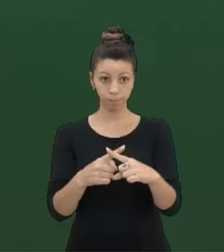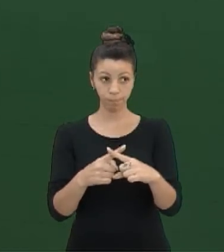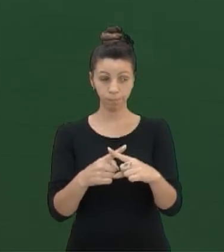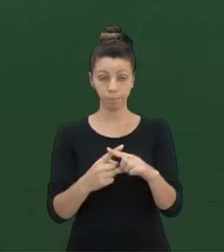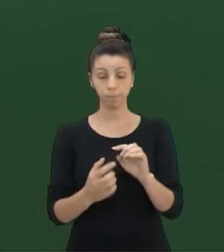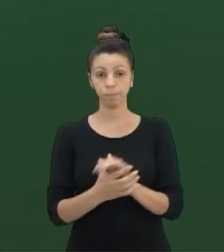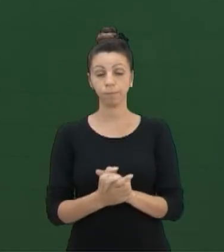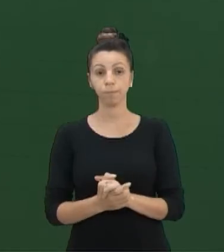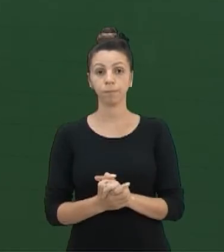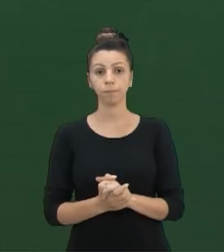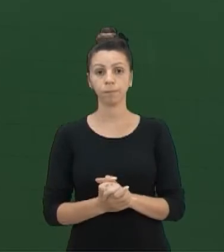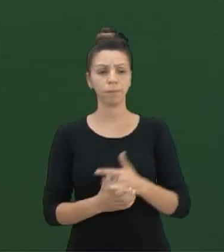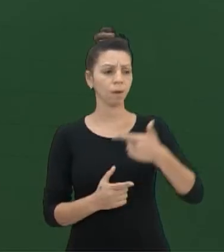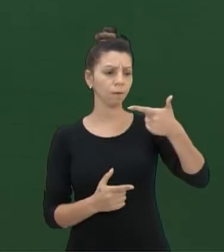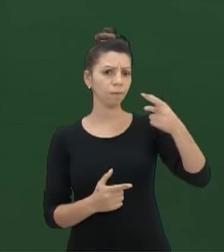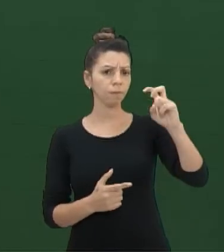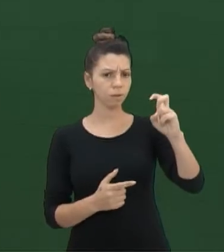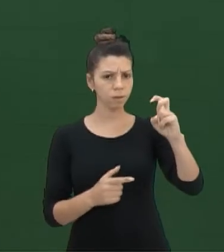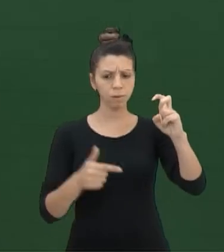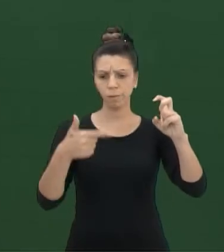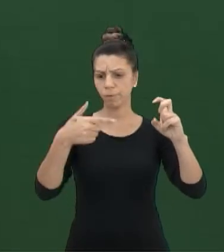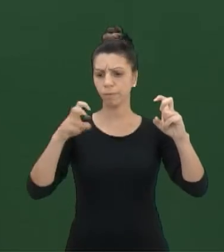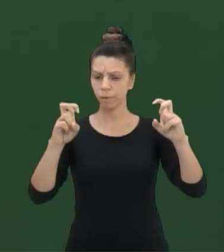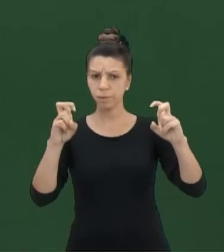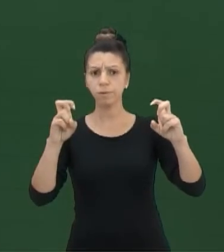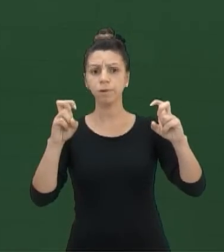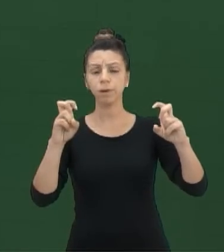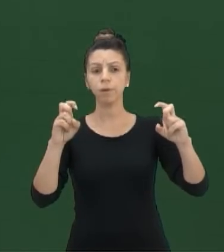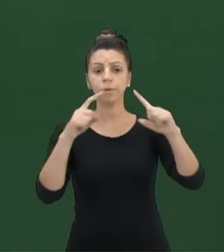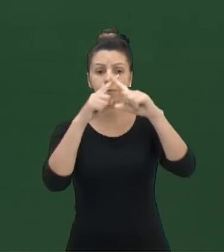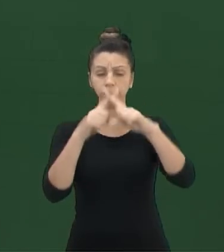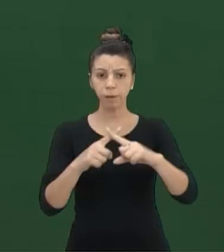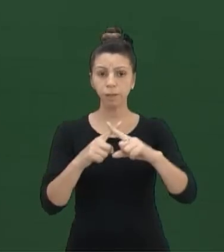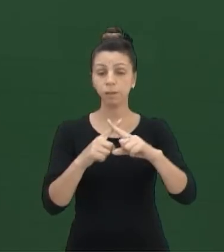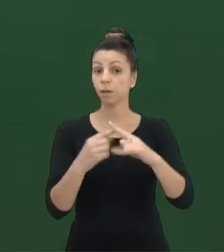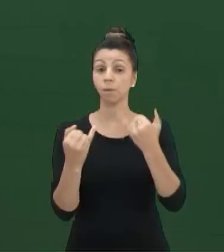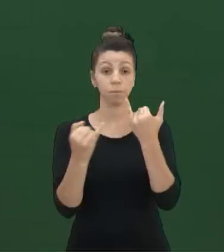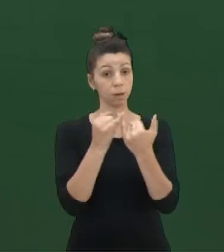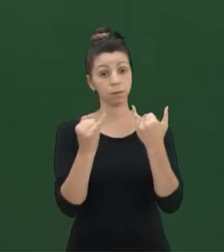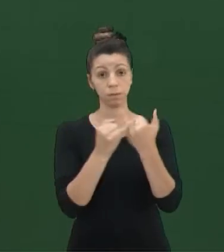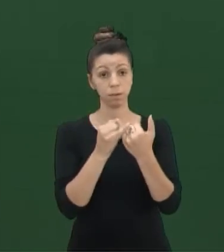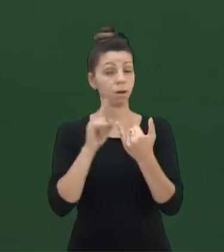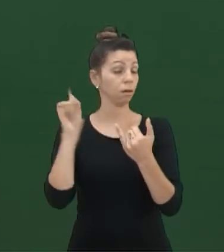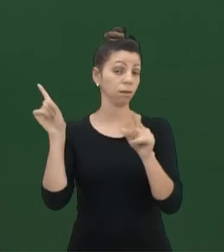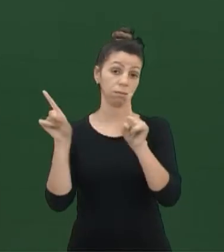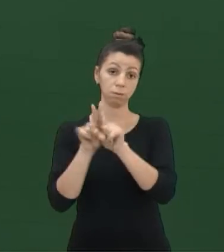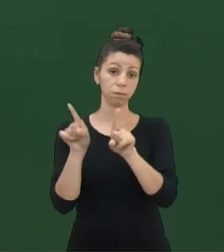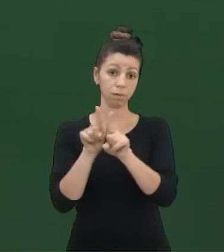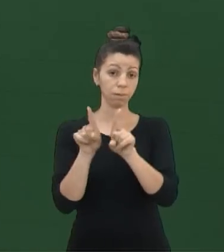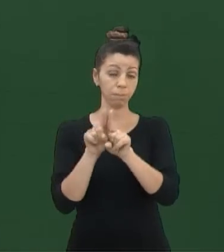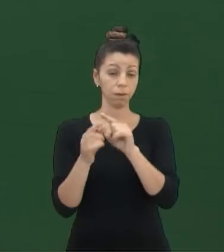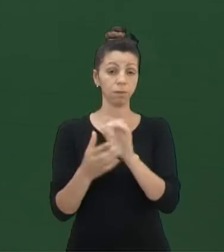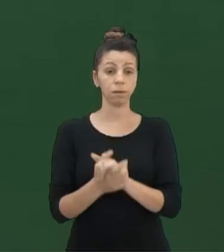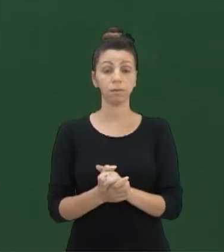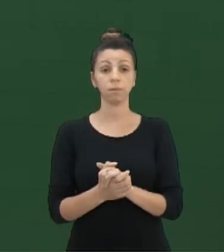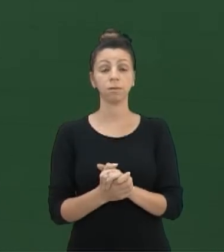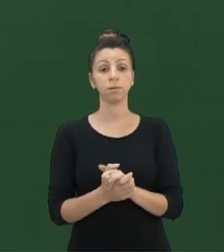trabalhou o 25 dos lotes coloniais, a gente vai trabalhar com 52,8 nas quartas.